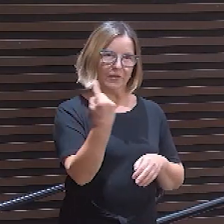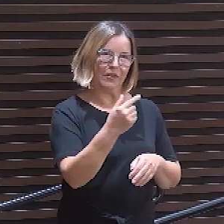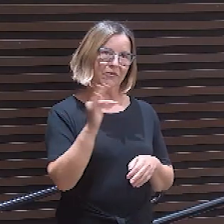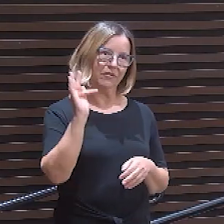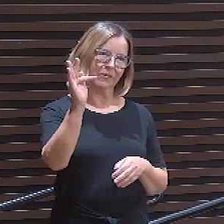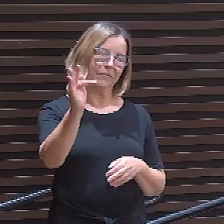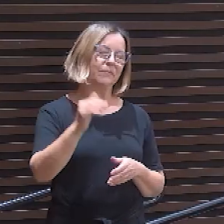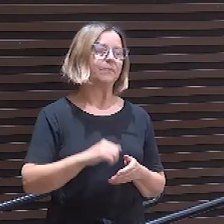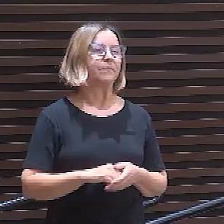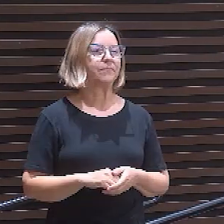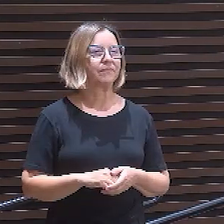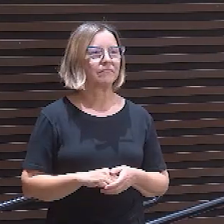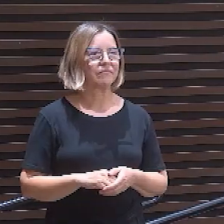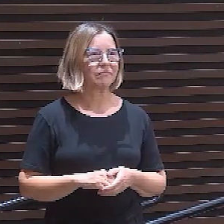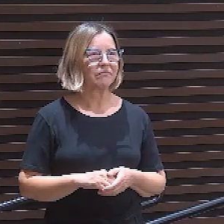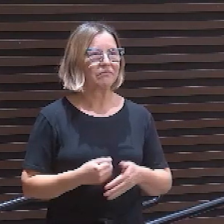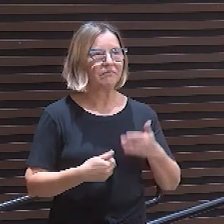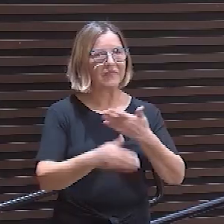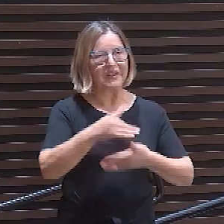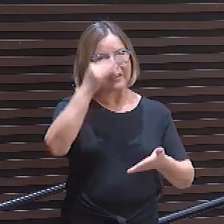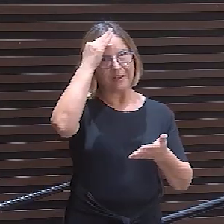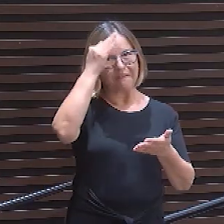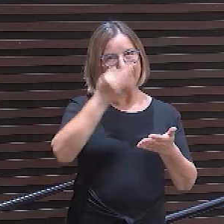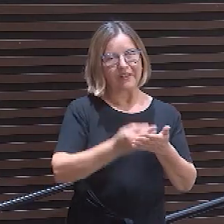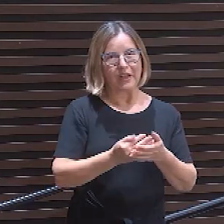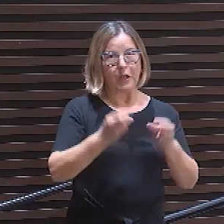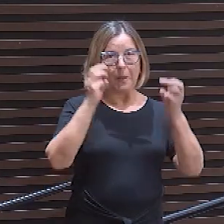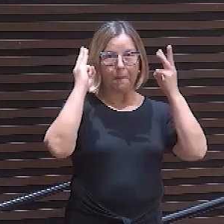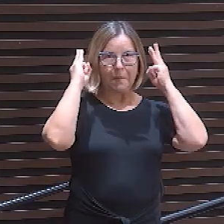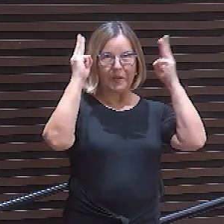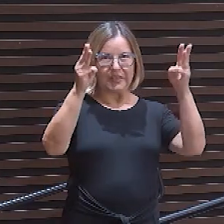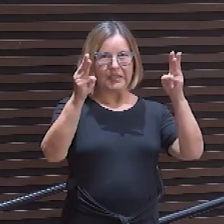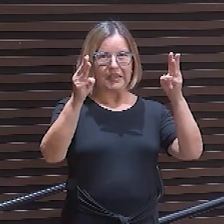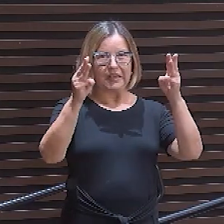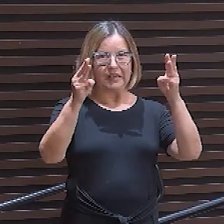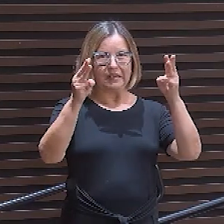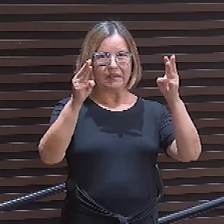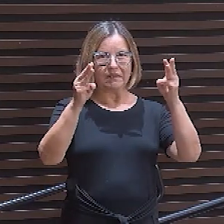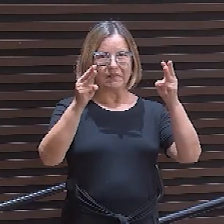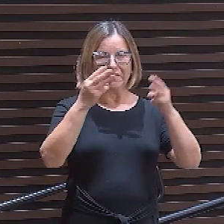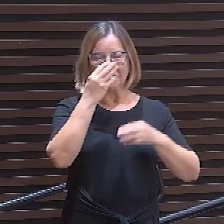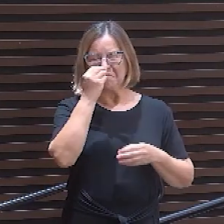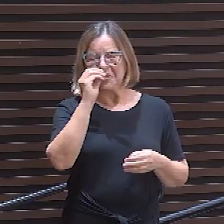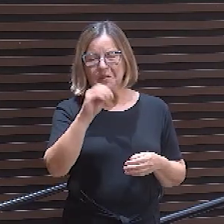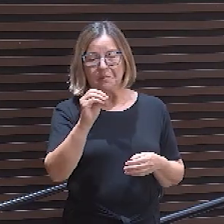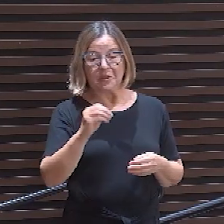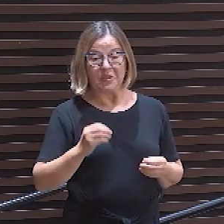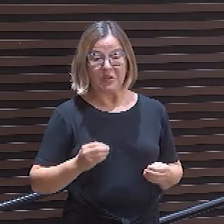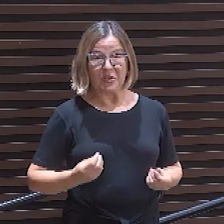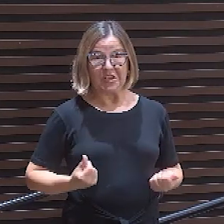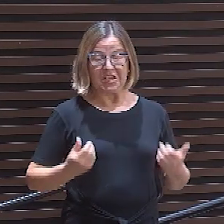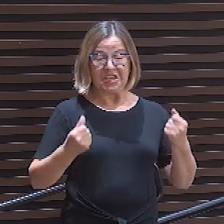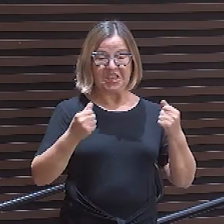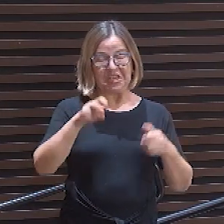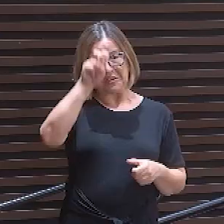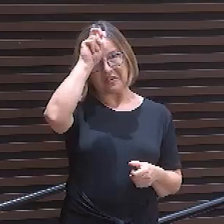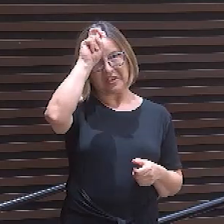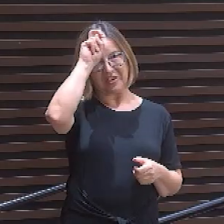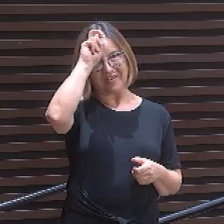Pela fé, ele rejeitou as riquezas do Egito e escolheu o sofrimento do povo de Deus.